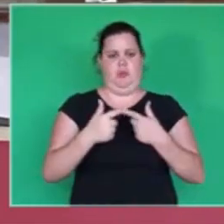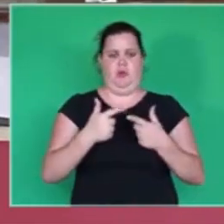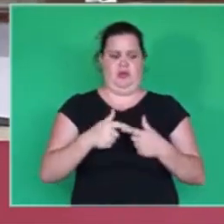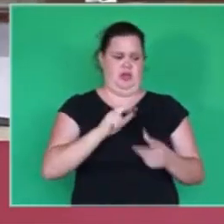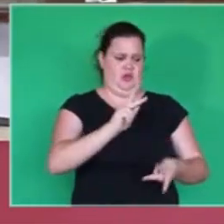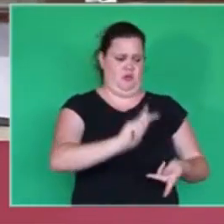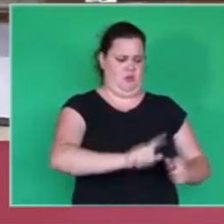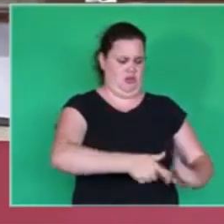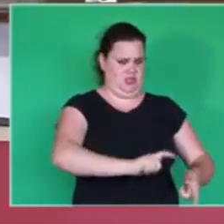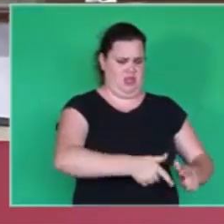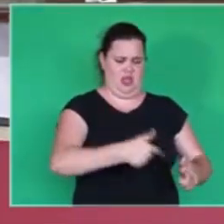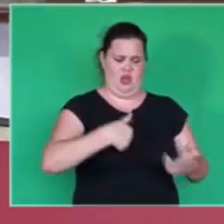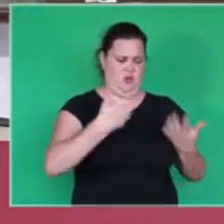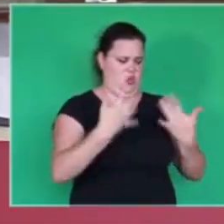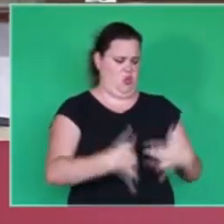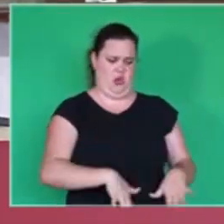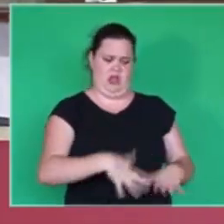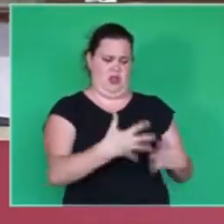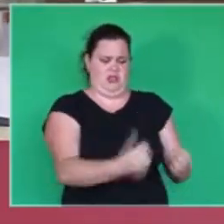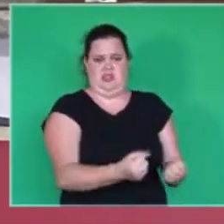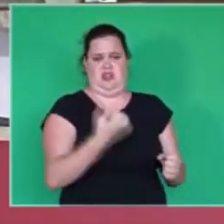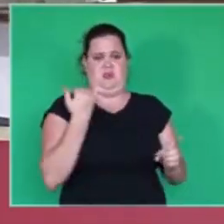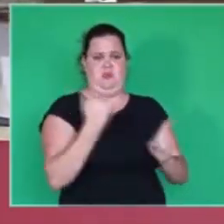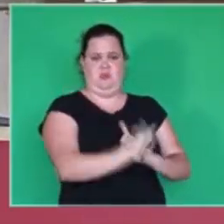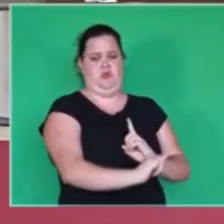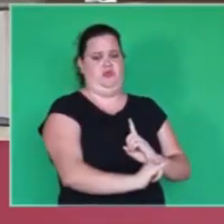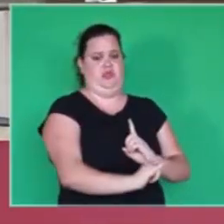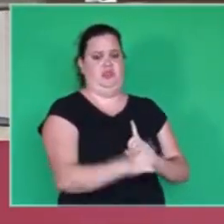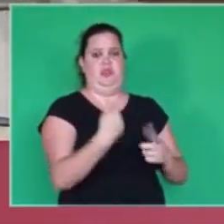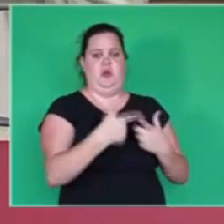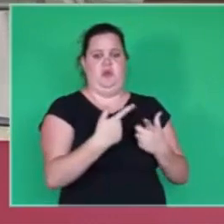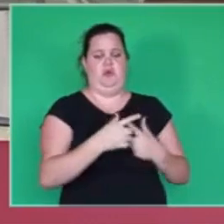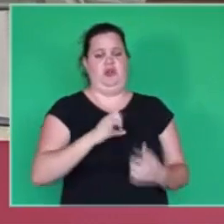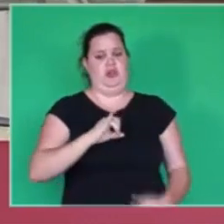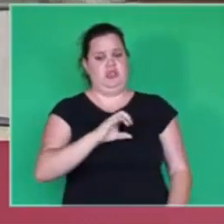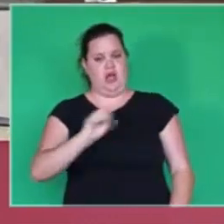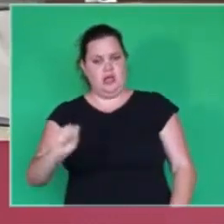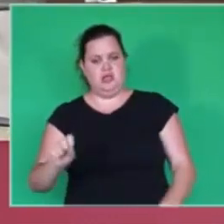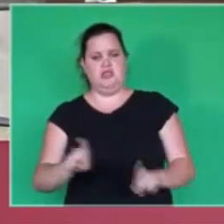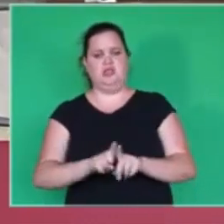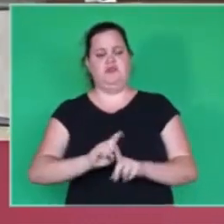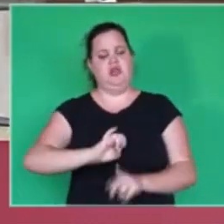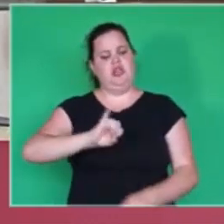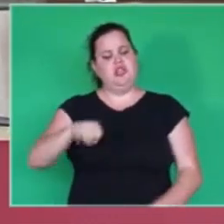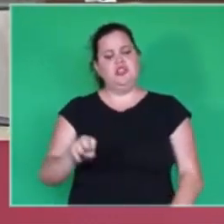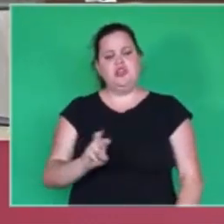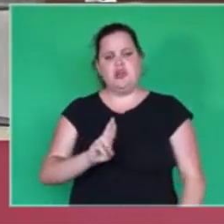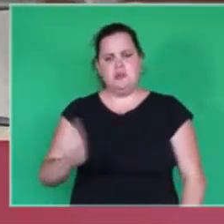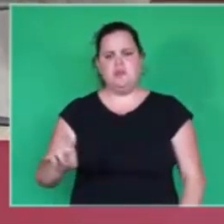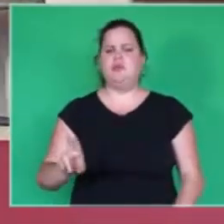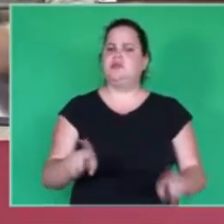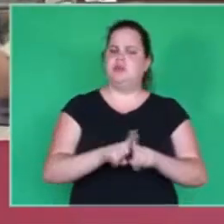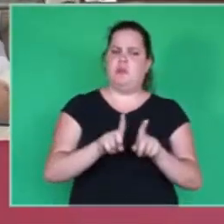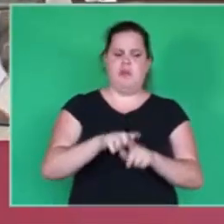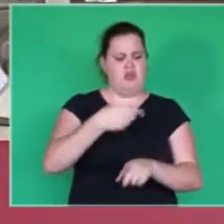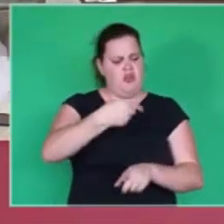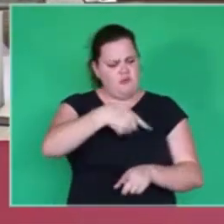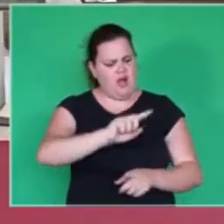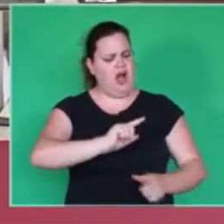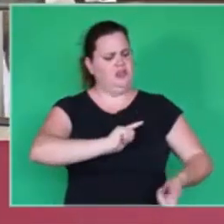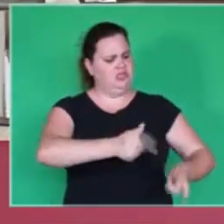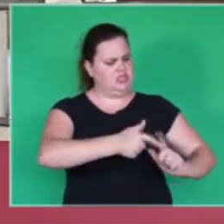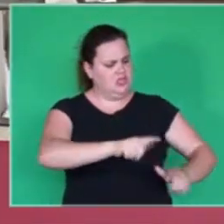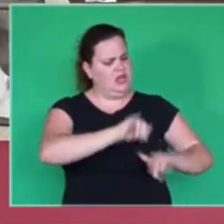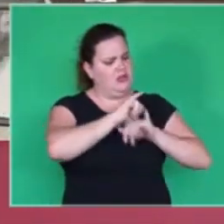Isaías, desde Elias, né, Jeremias, né, de ser colocado no calabouço,